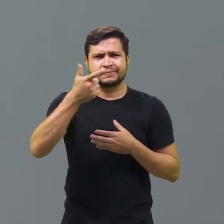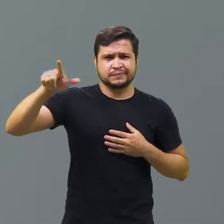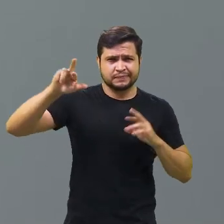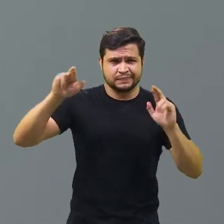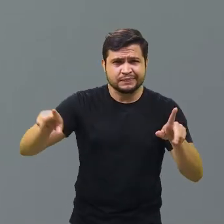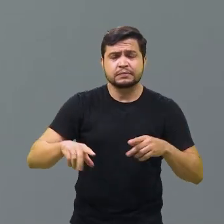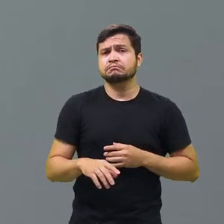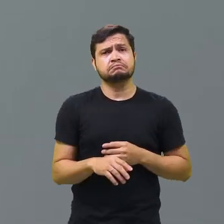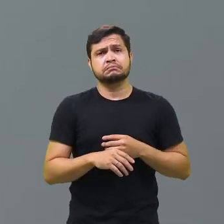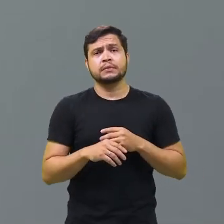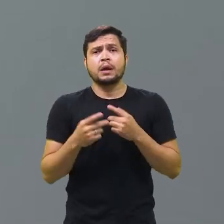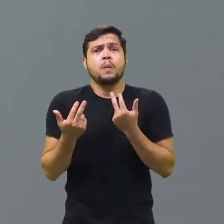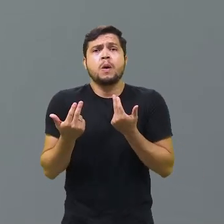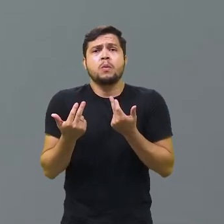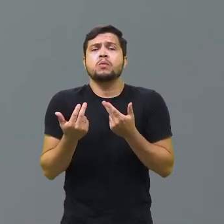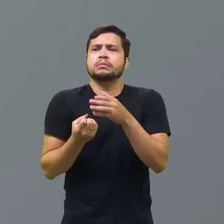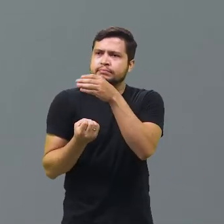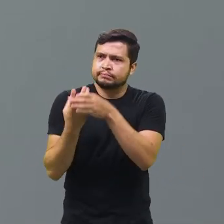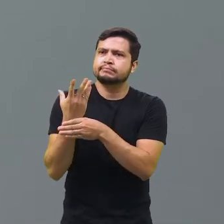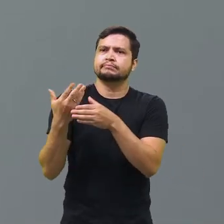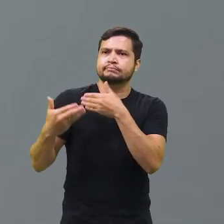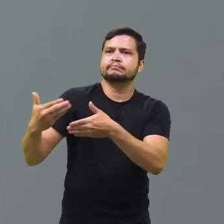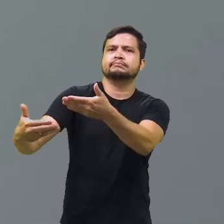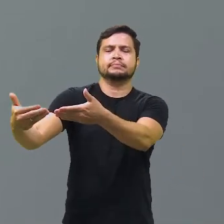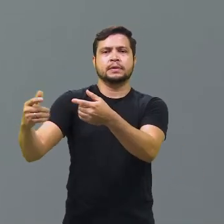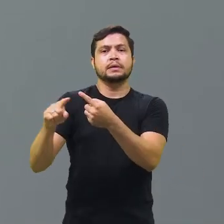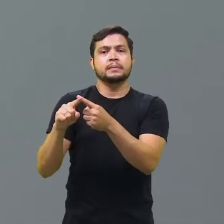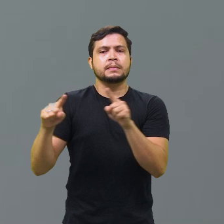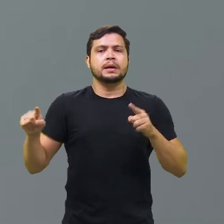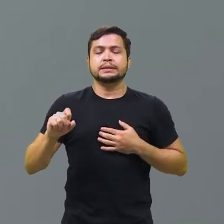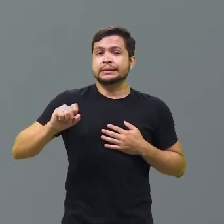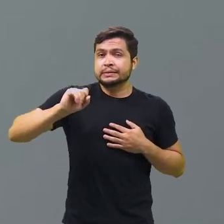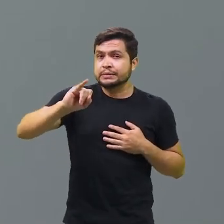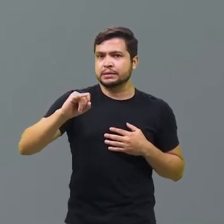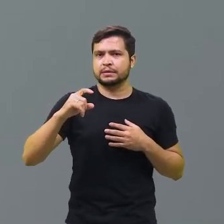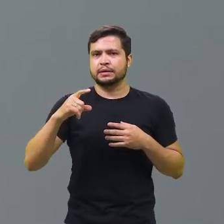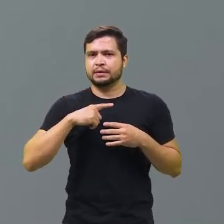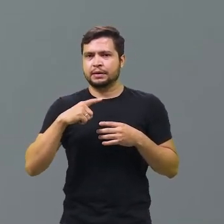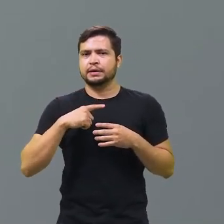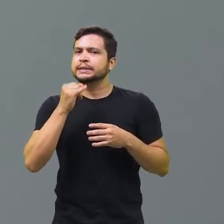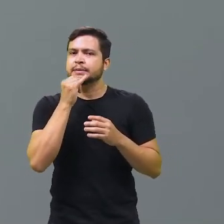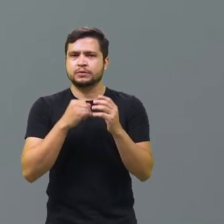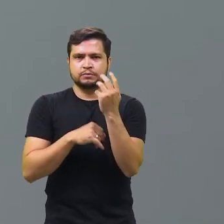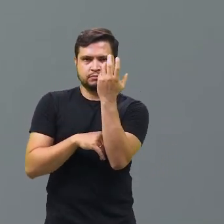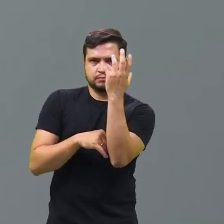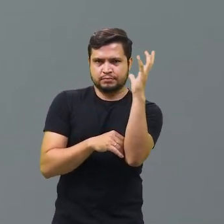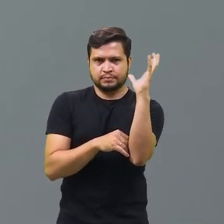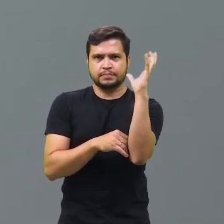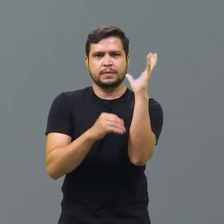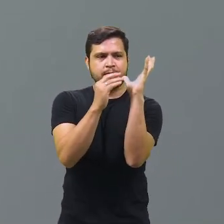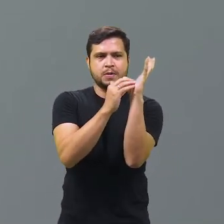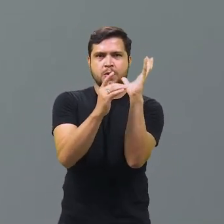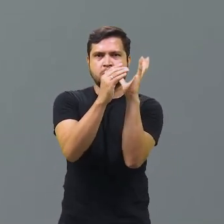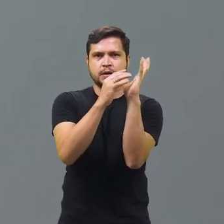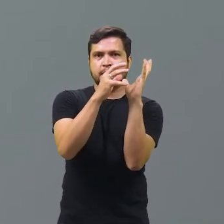outras plantas praticamente iguais àquela que deu origem a elas. Mas se eu pegar o pólen de uma planta que está em